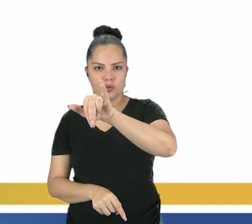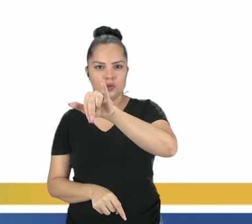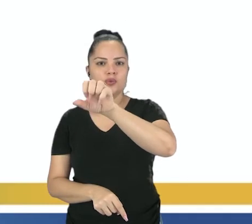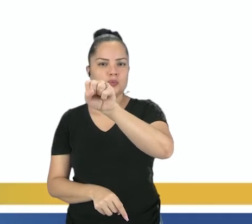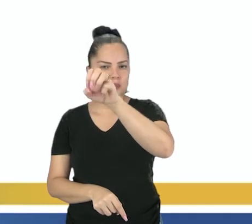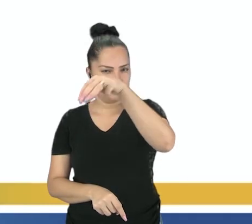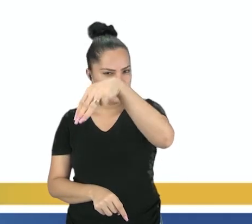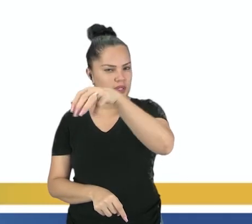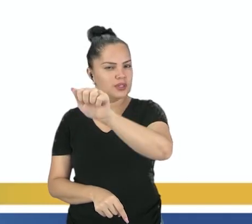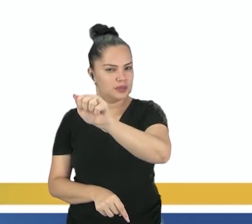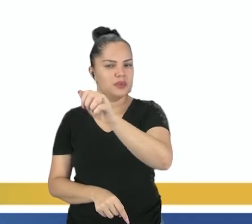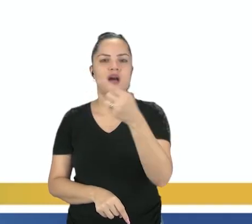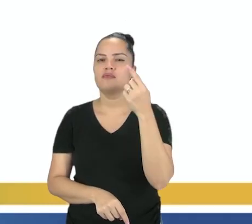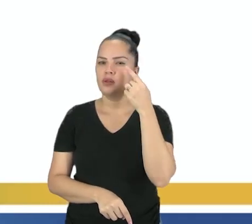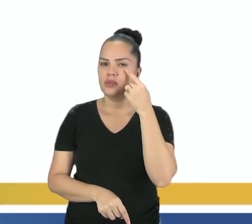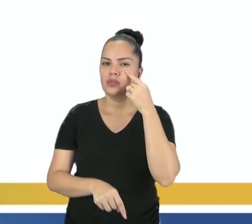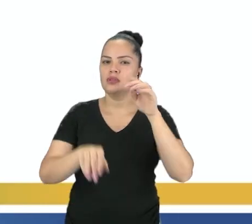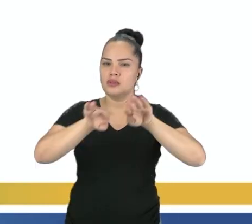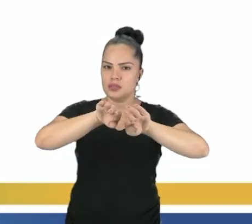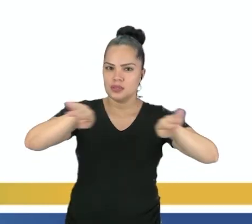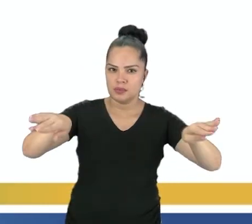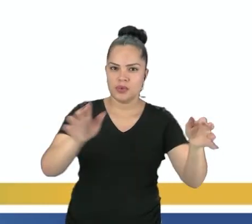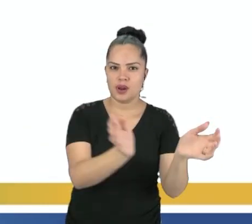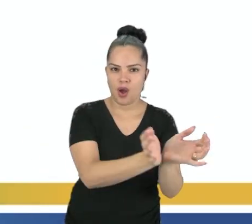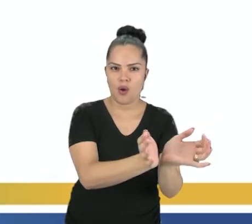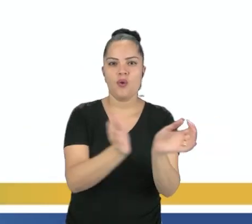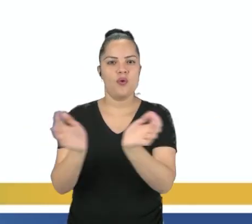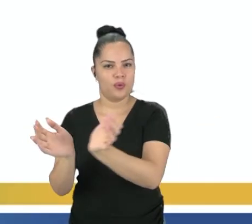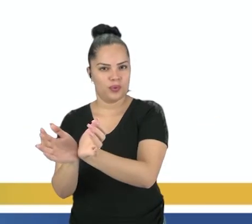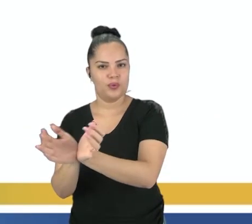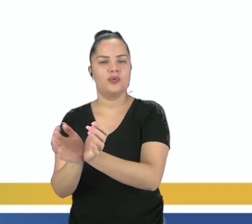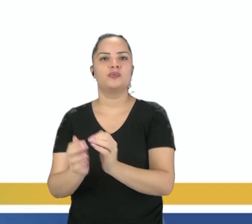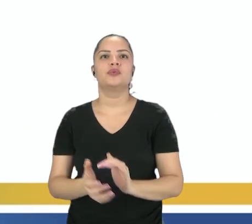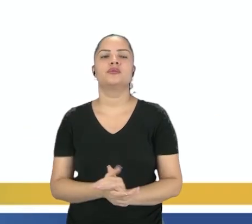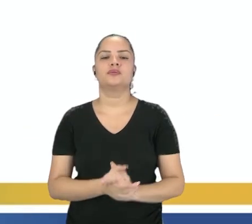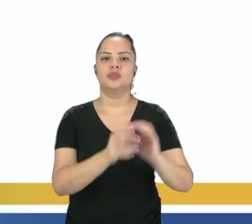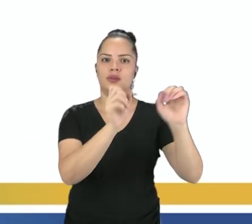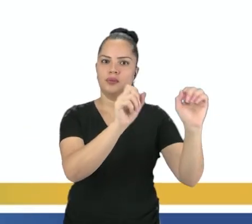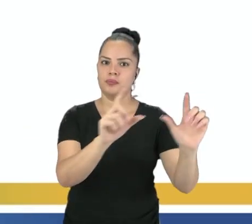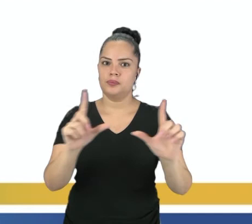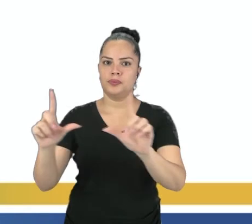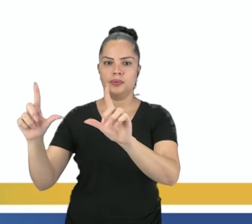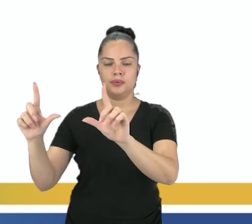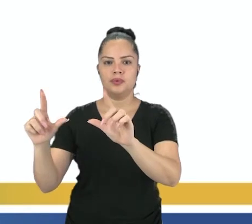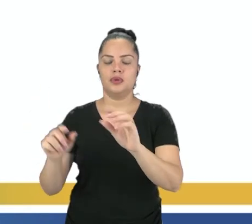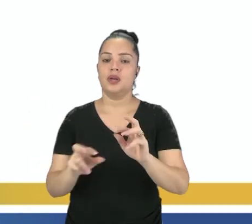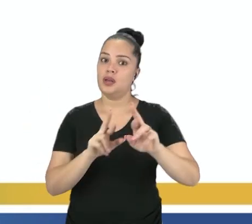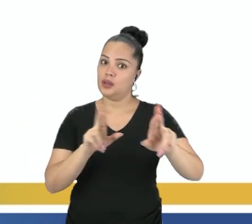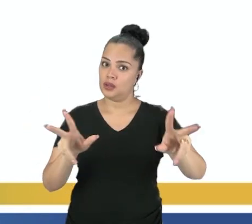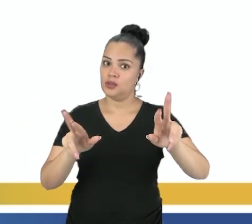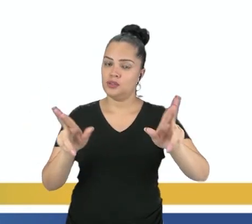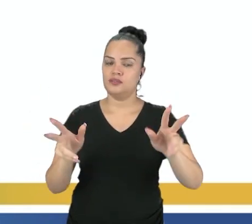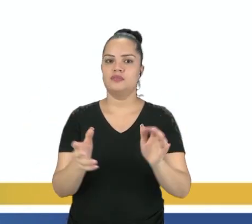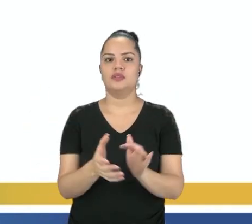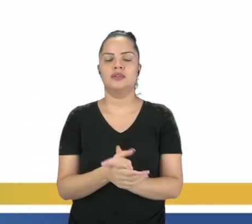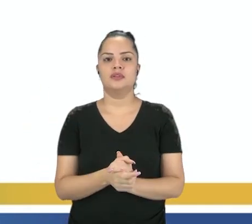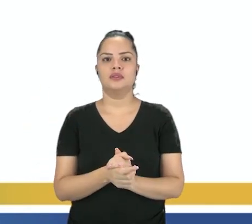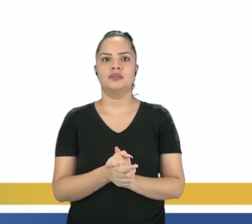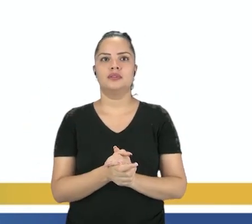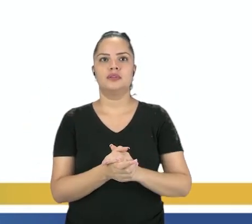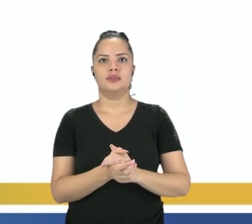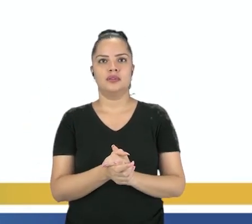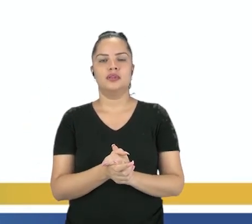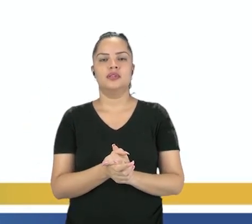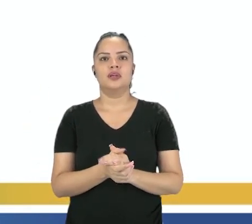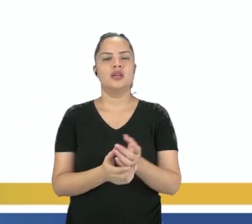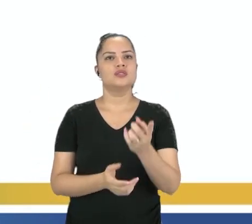E aí, vamos tentar separar? Então, no próximo aqui, a gente vai ver as diferenças entre eles, certo? Então, os poliedros